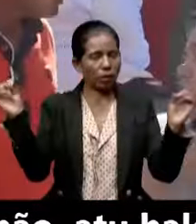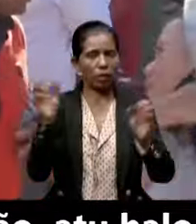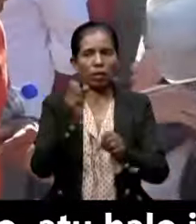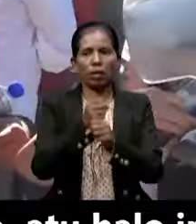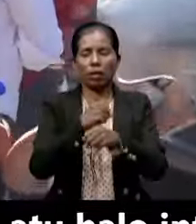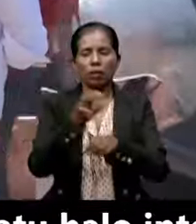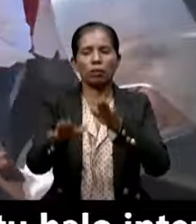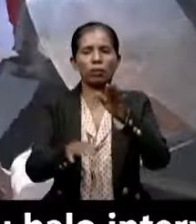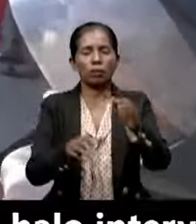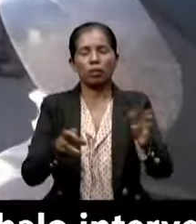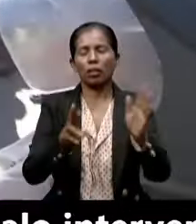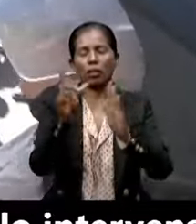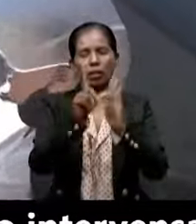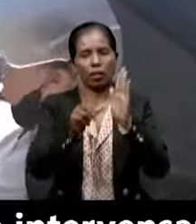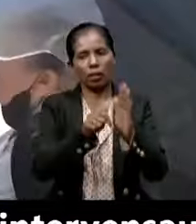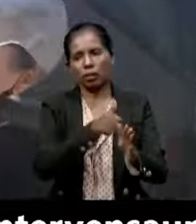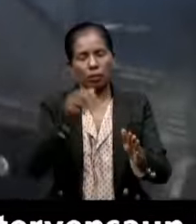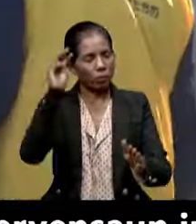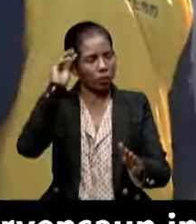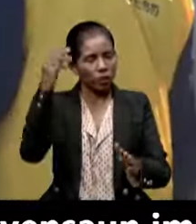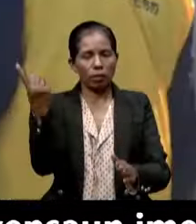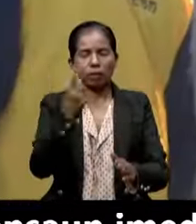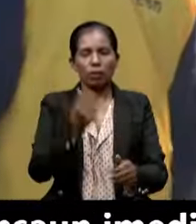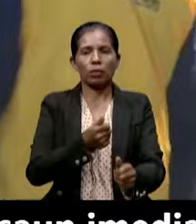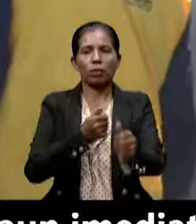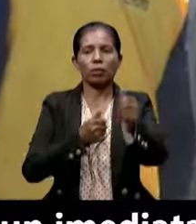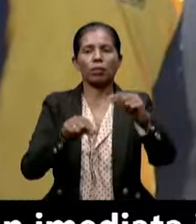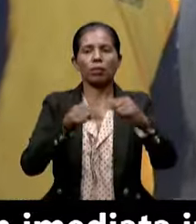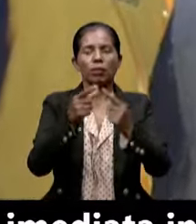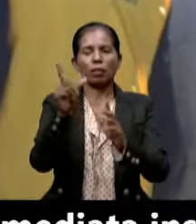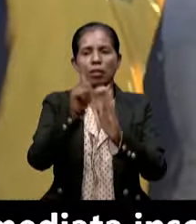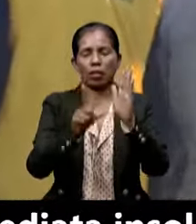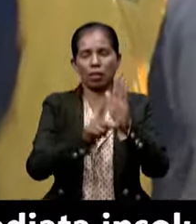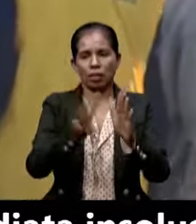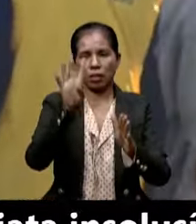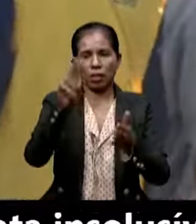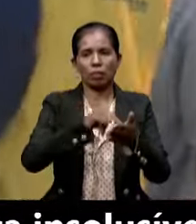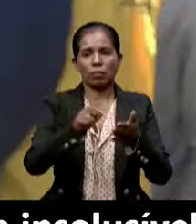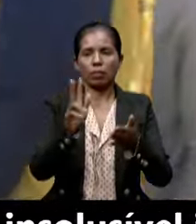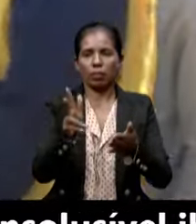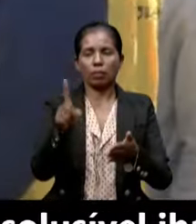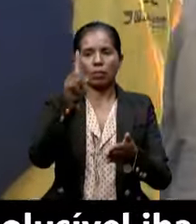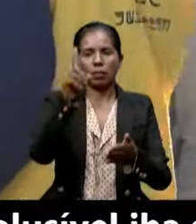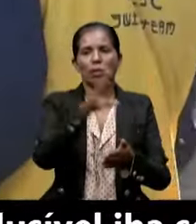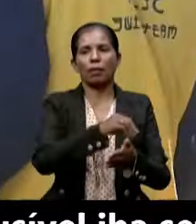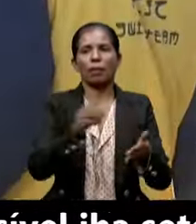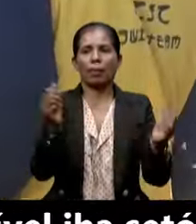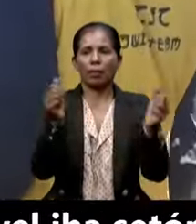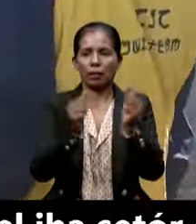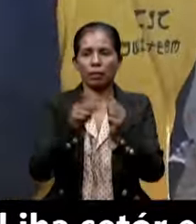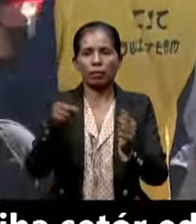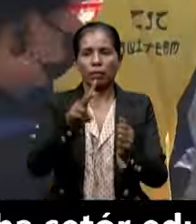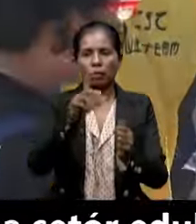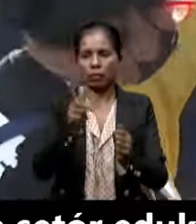tuir resolução seluk, tama Ministério na Fatin mantém tuir pacote decreto lei hat número tonul resingida, to tonul resinghat bara ring